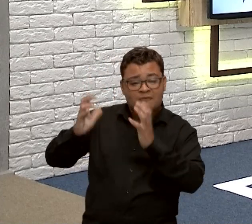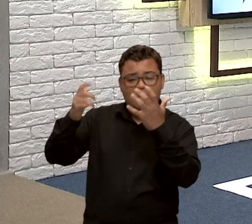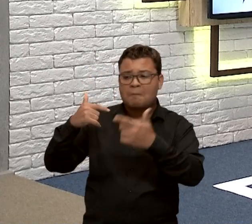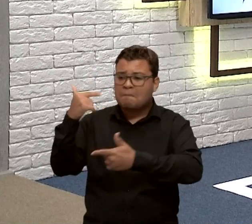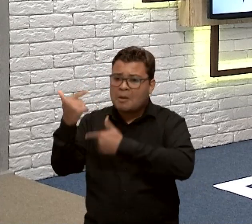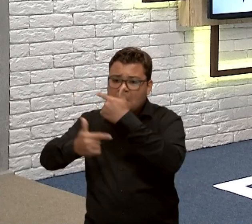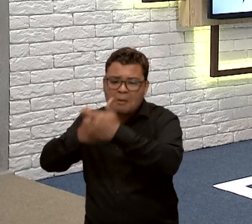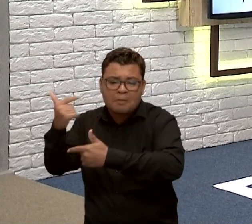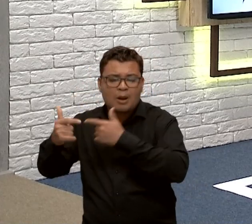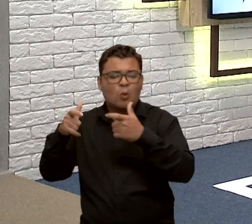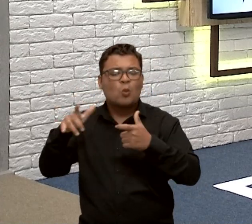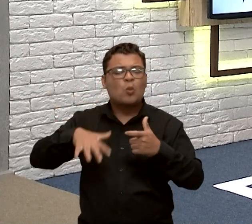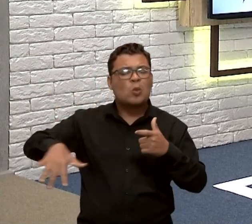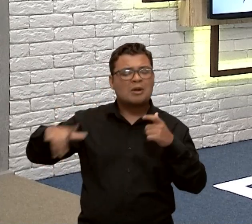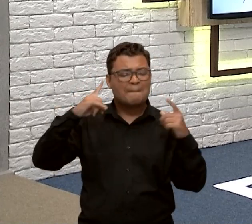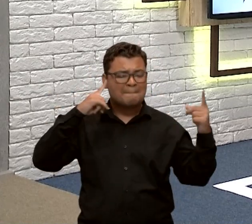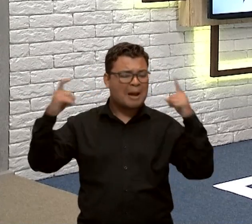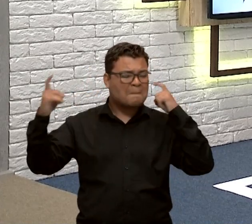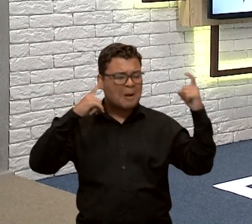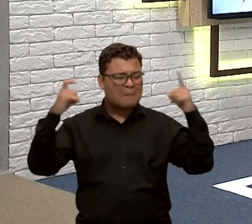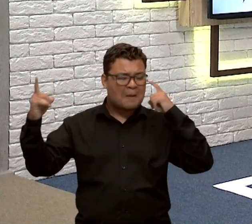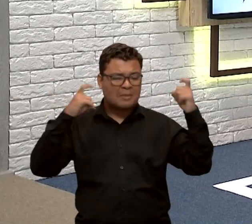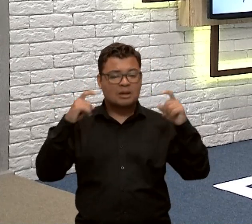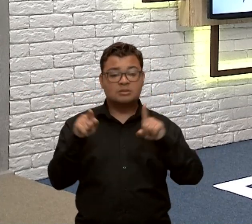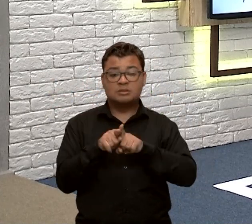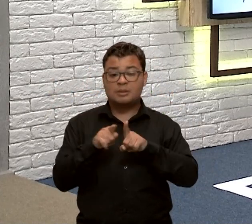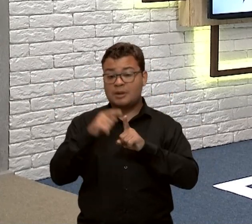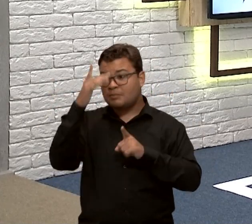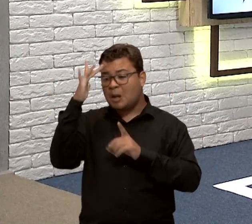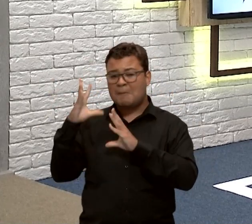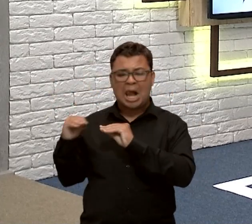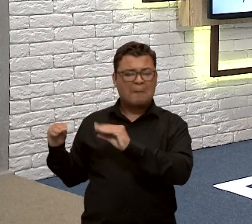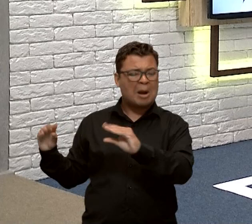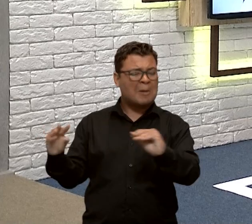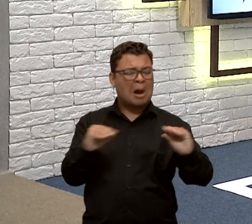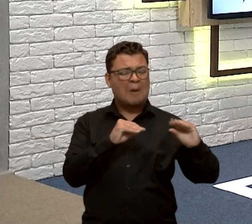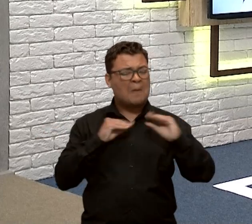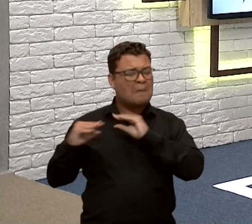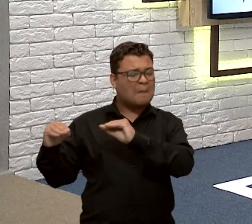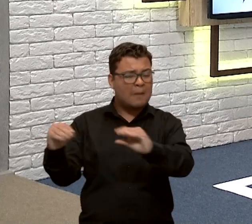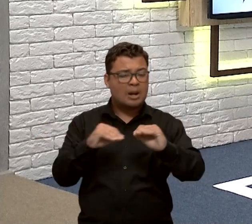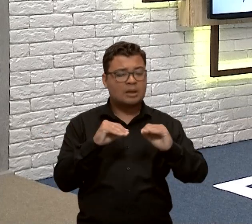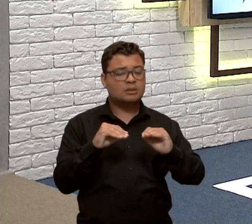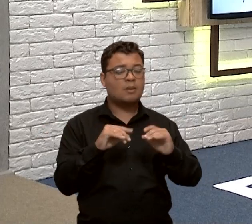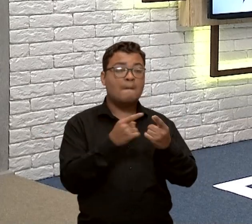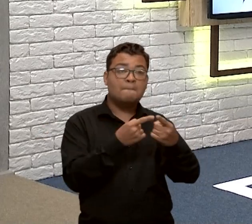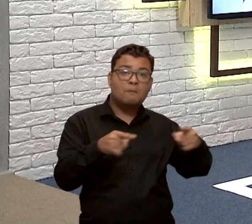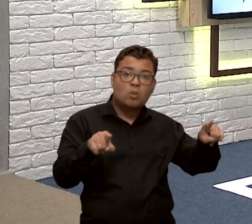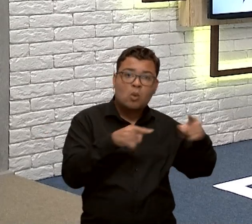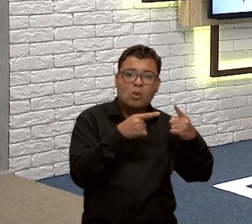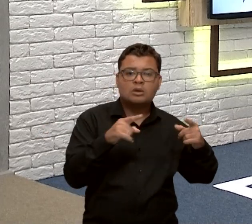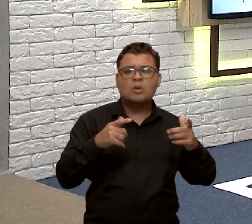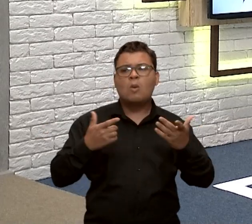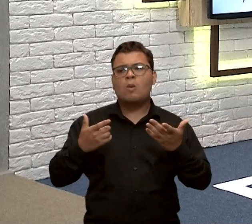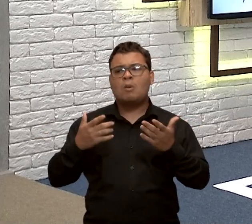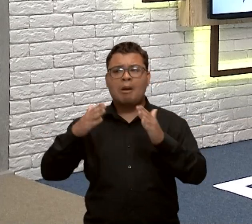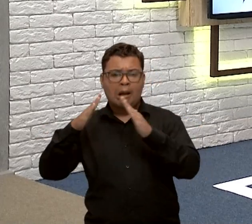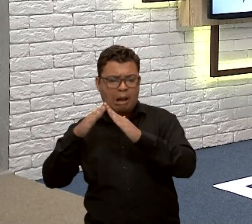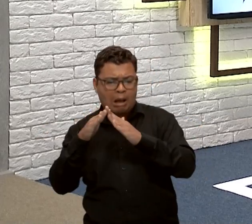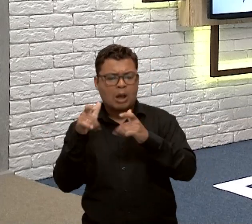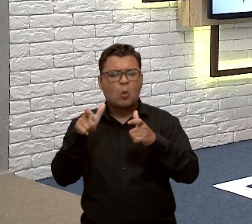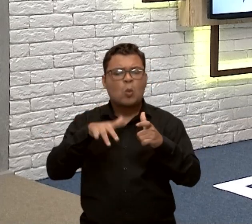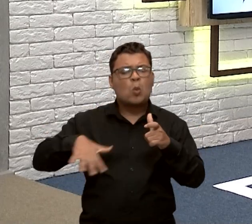com muito barulho, muitas pessoas falando ao mesmo tempo, música, ou mora perto de áreas muito